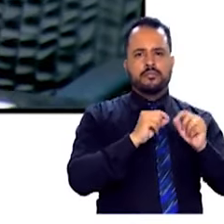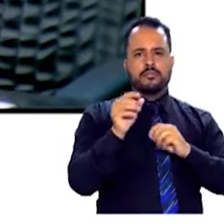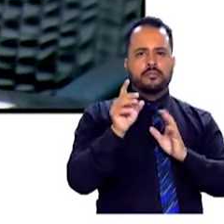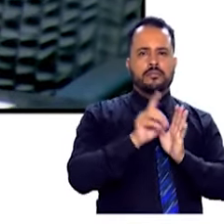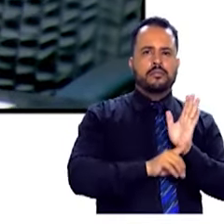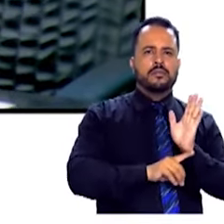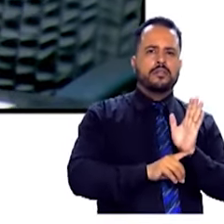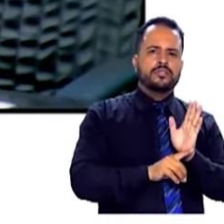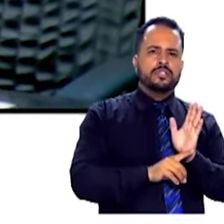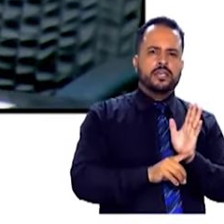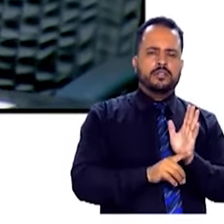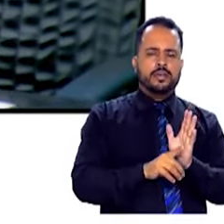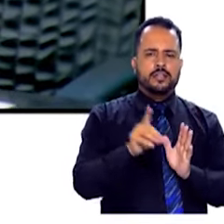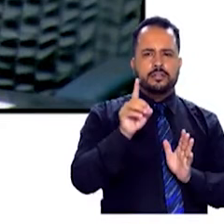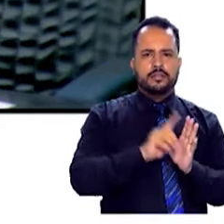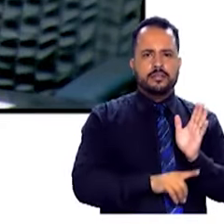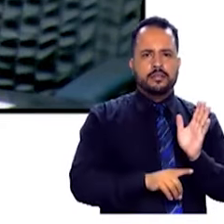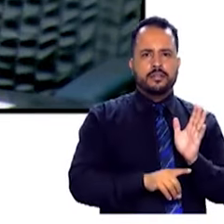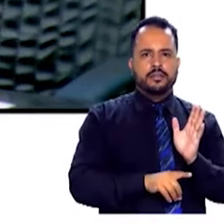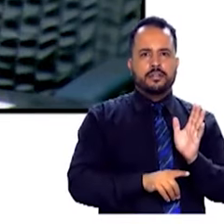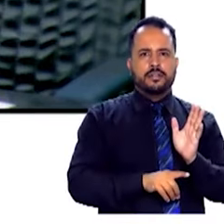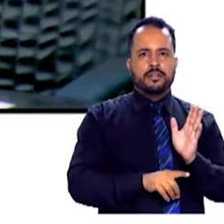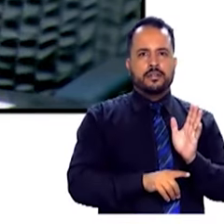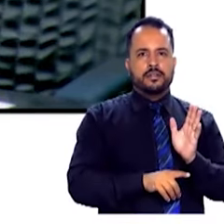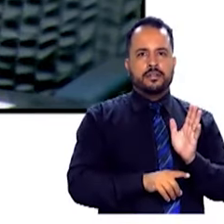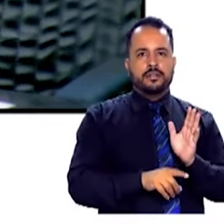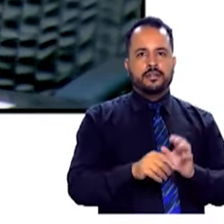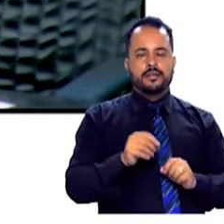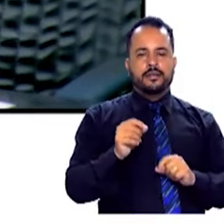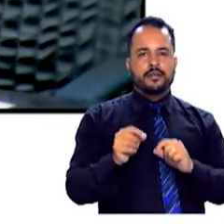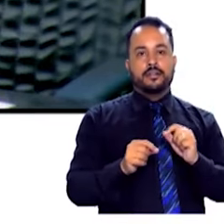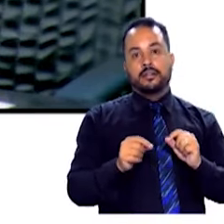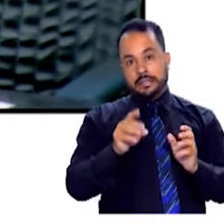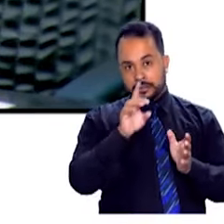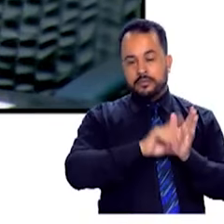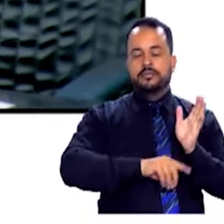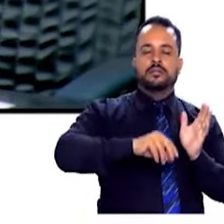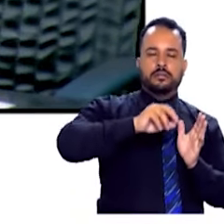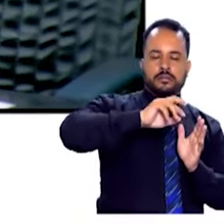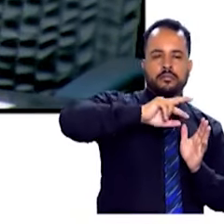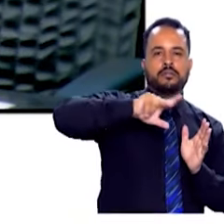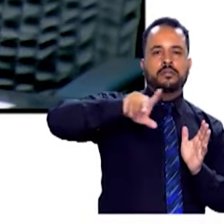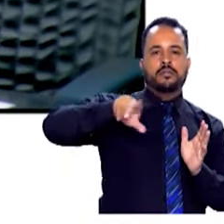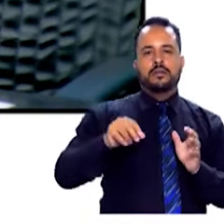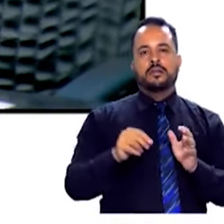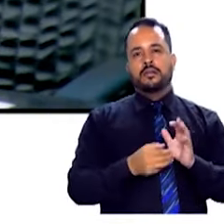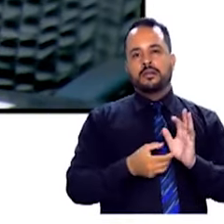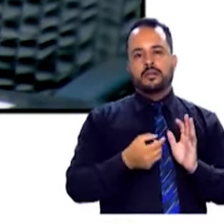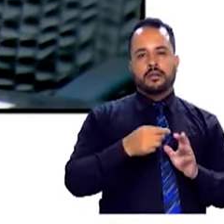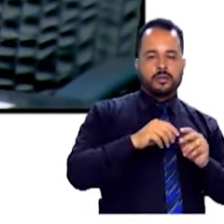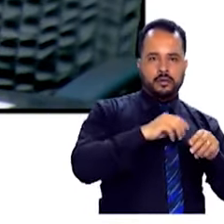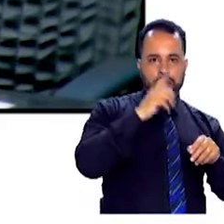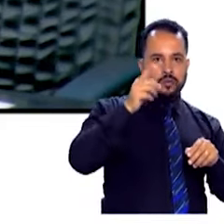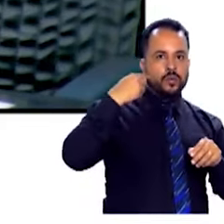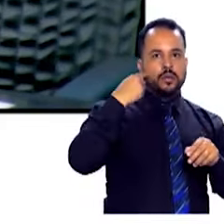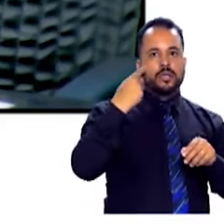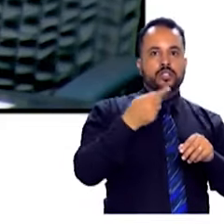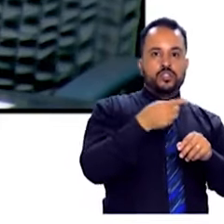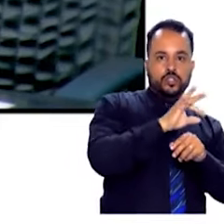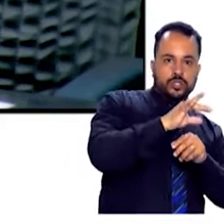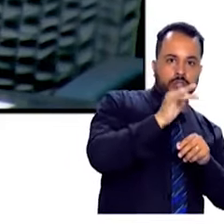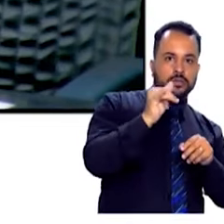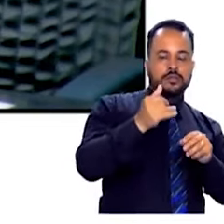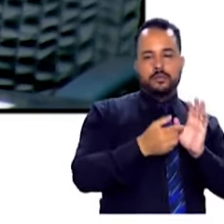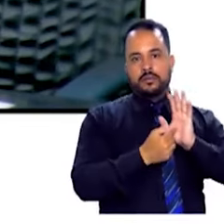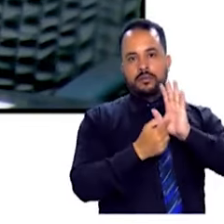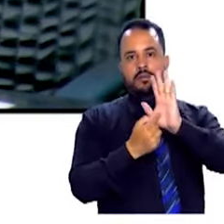né Eh que no caso no o caso da Argentina como Professor Leandro janin expôs eh não coincide com o